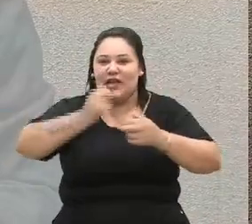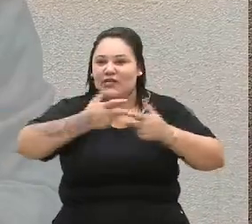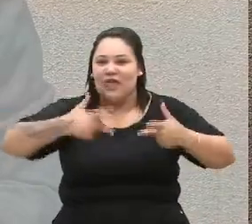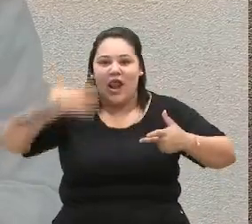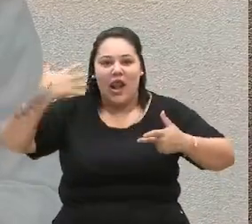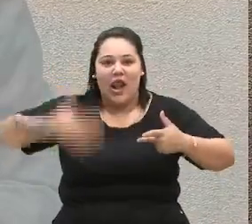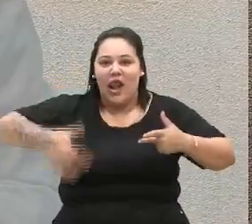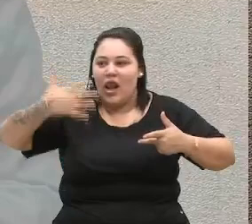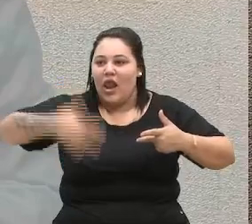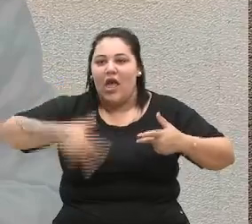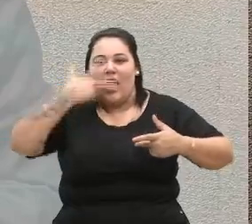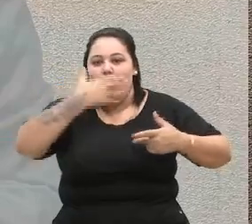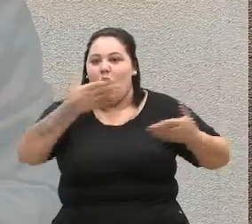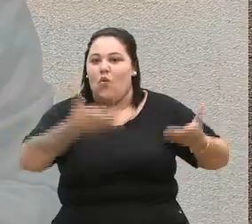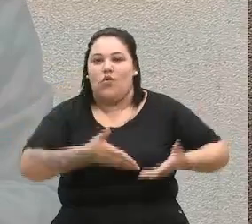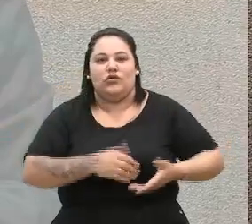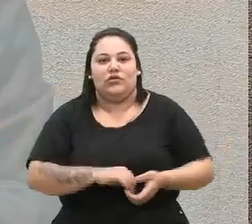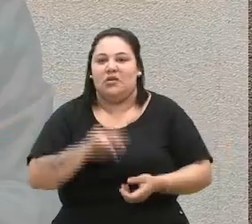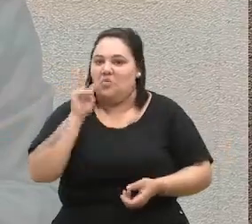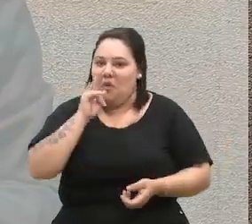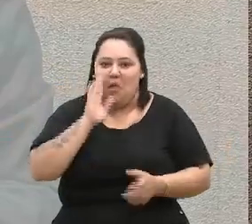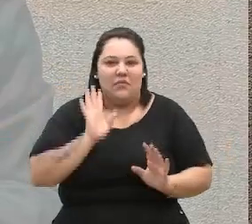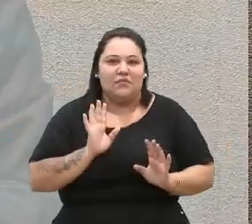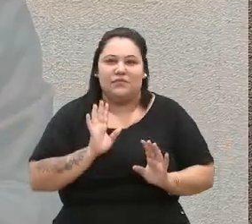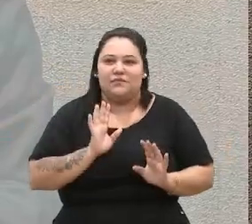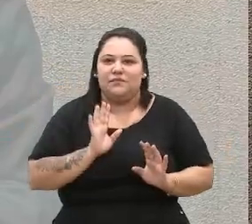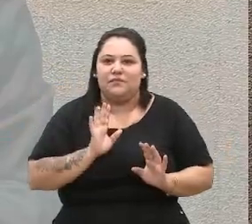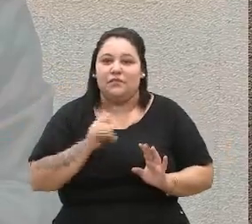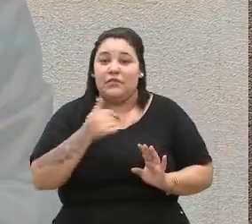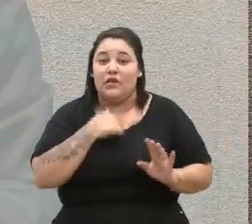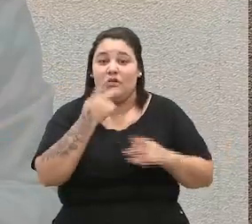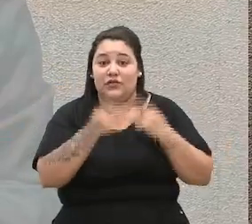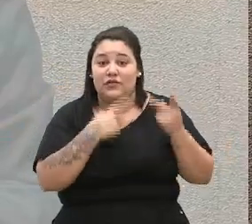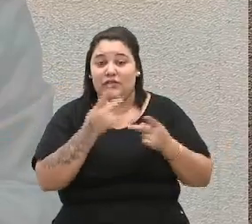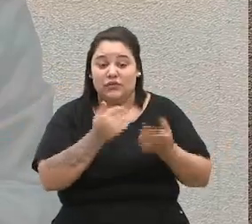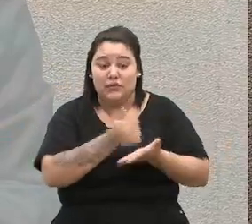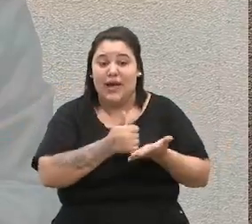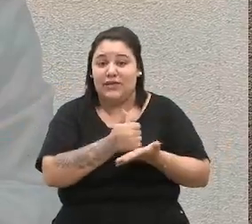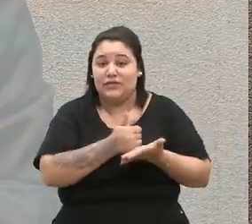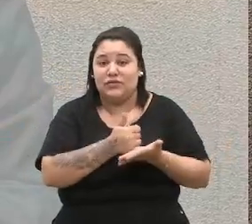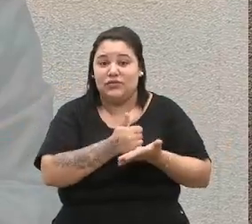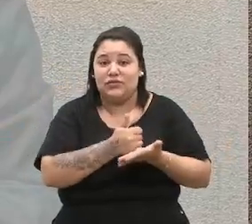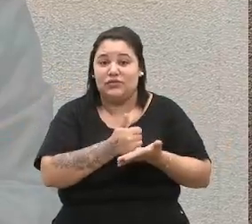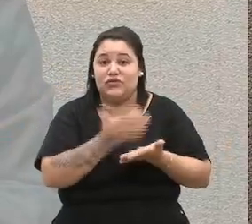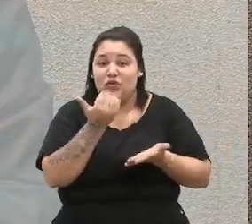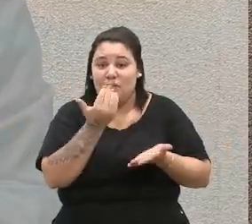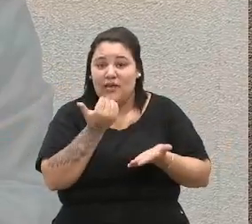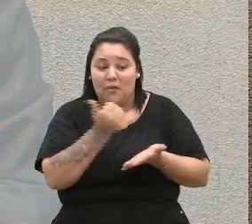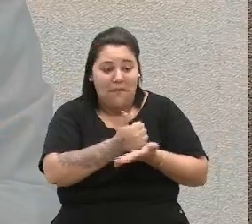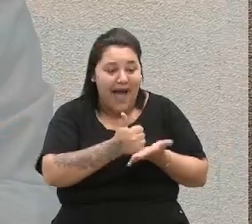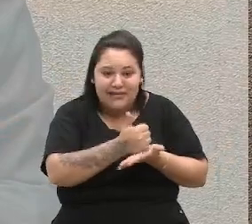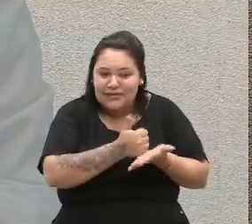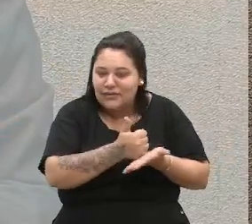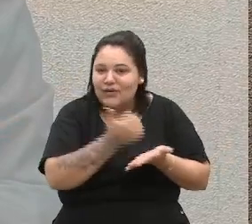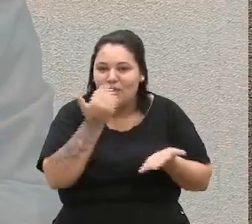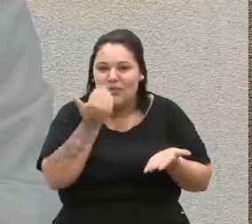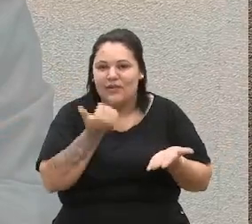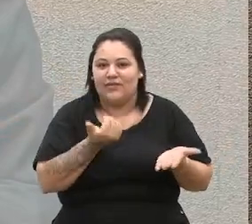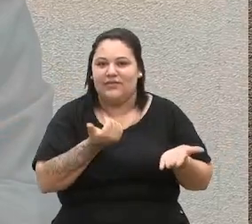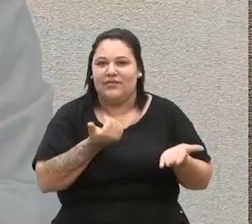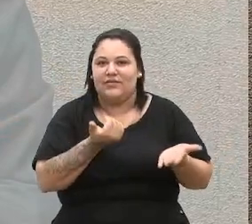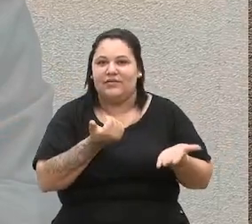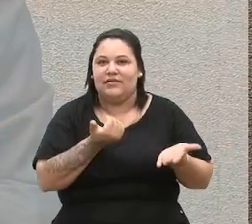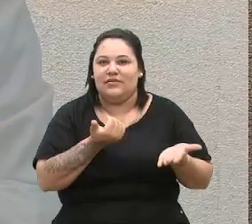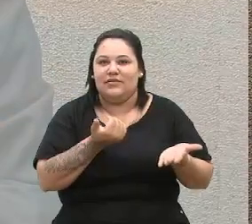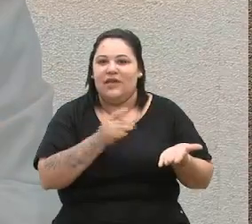agora. Eu não me lembro. E estou falando dos itens básicos. Da comida. Comida? É. Eu não me